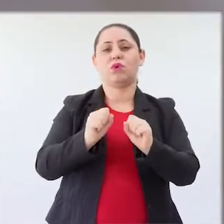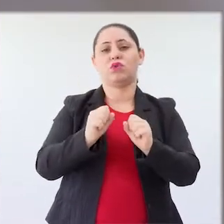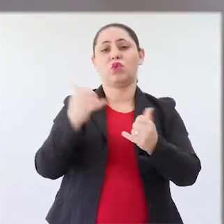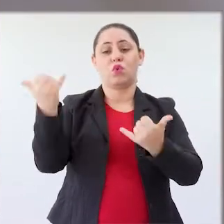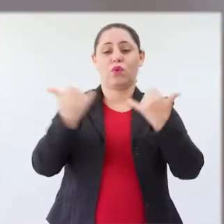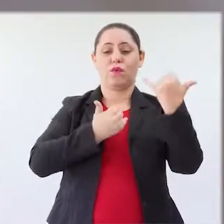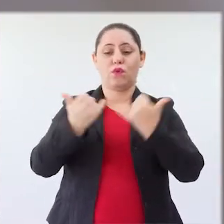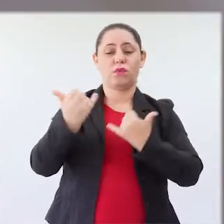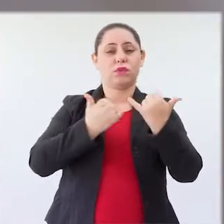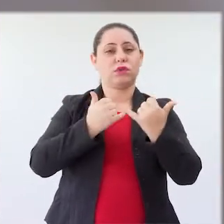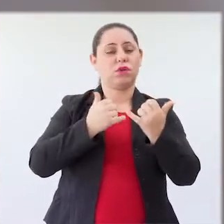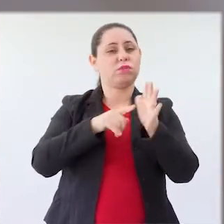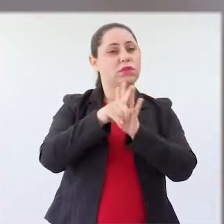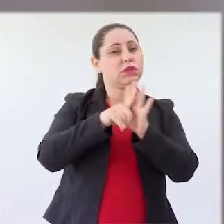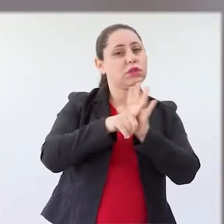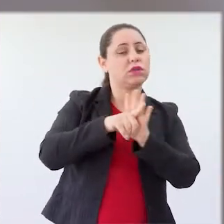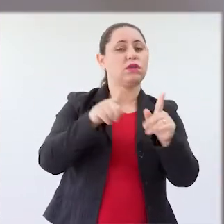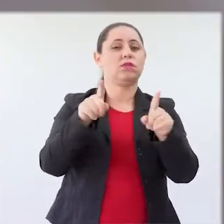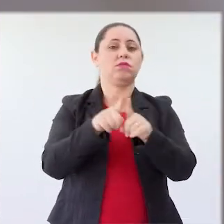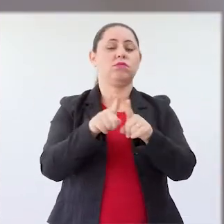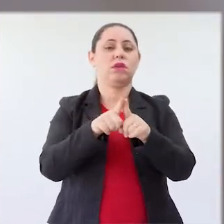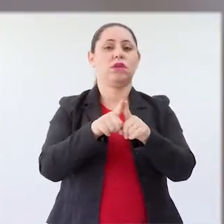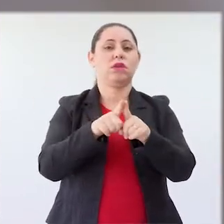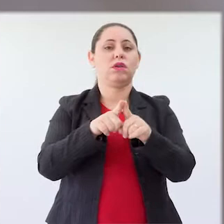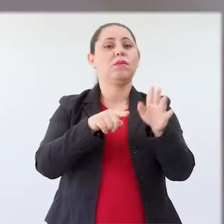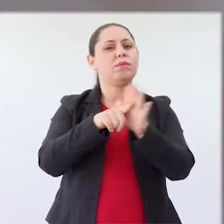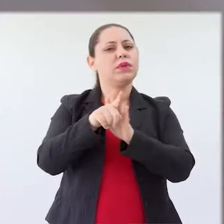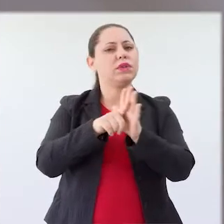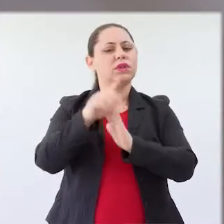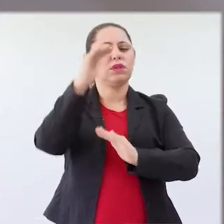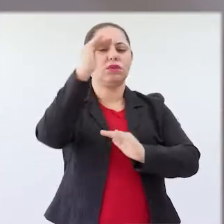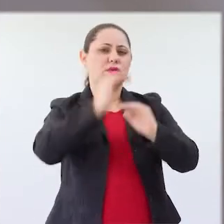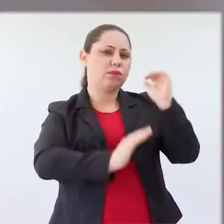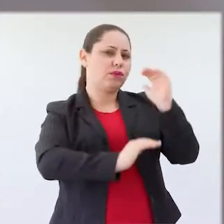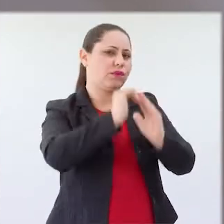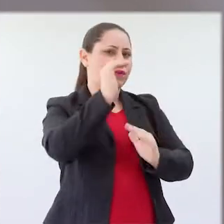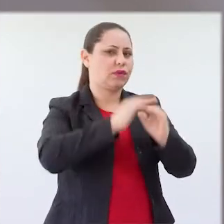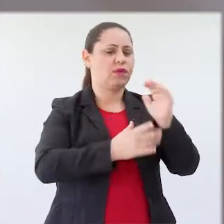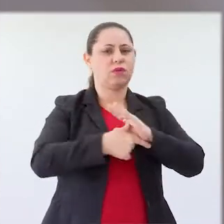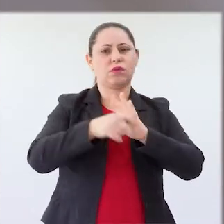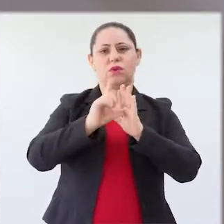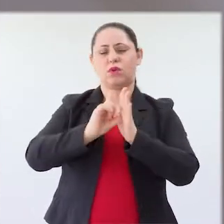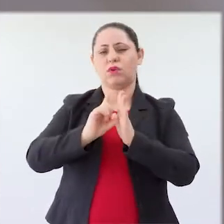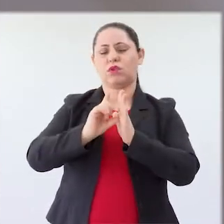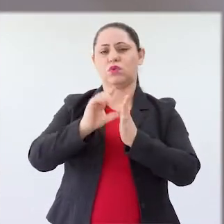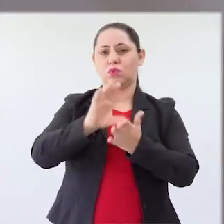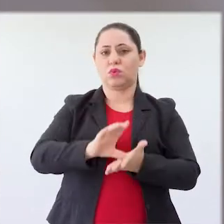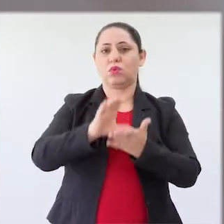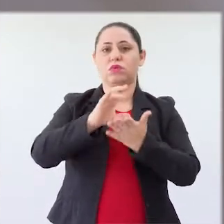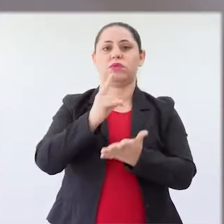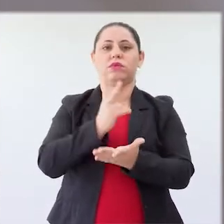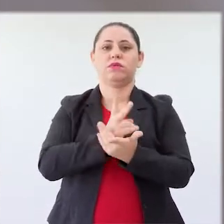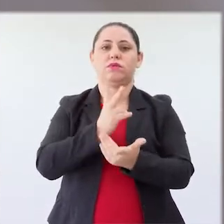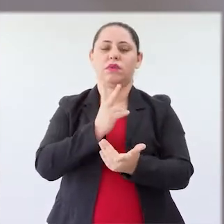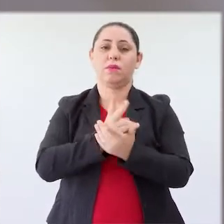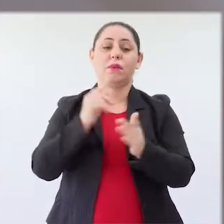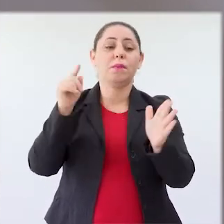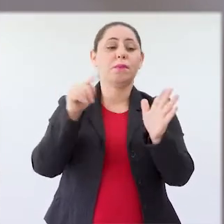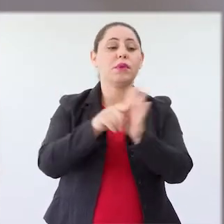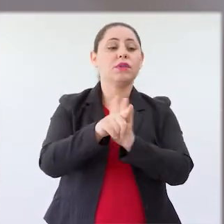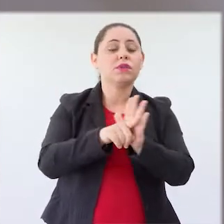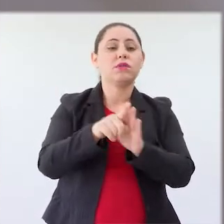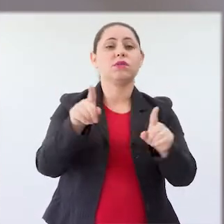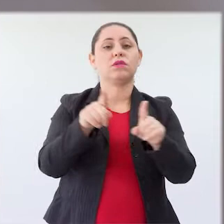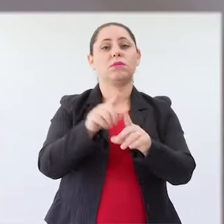isso. Então, você pode, então, estar investigando esse tipo de profissional no conselho dele sempre. Você pode estar